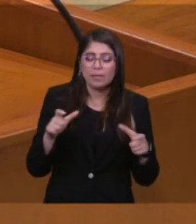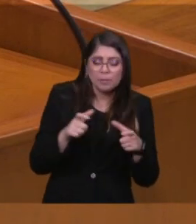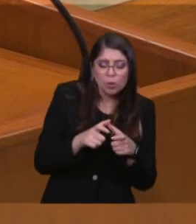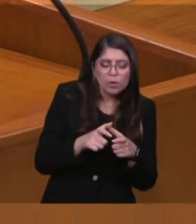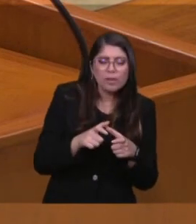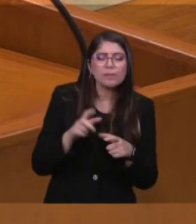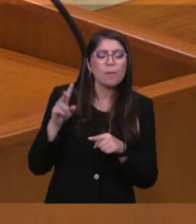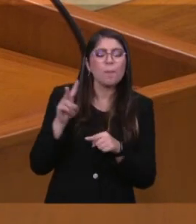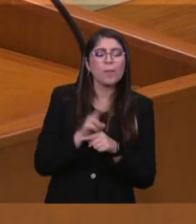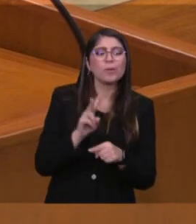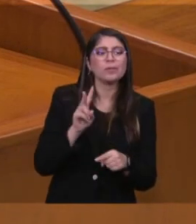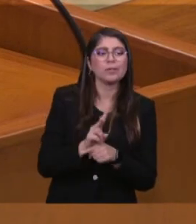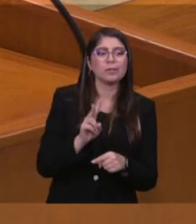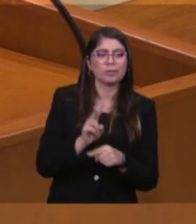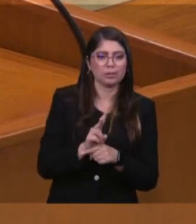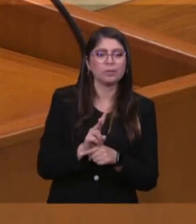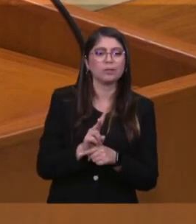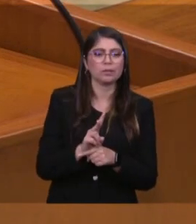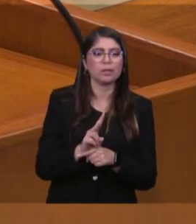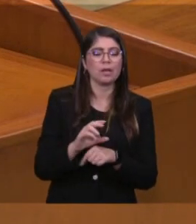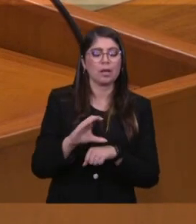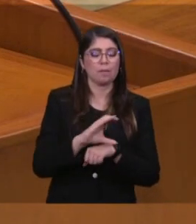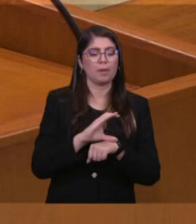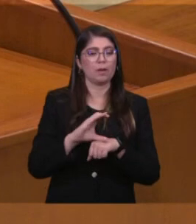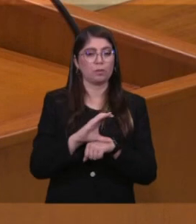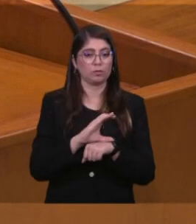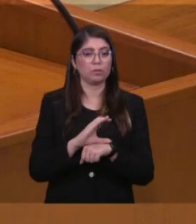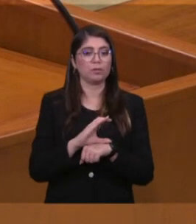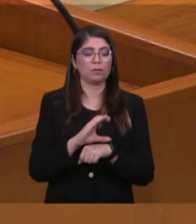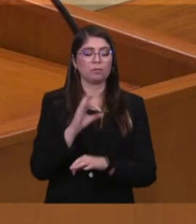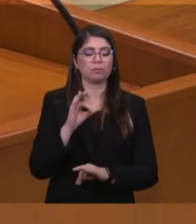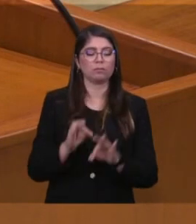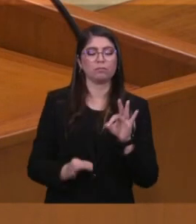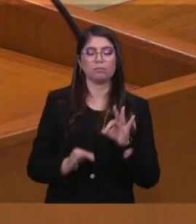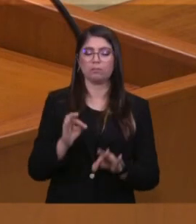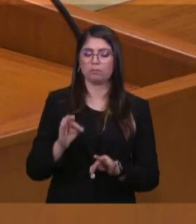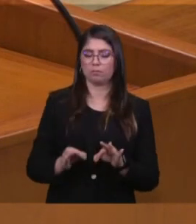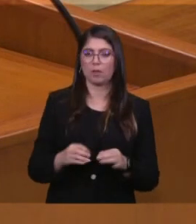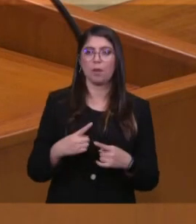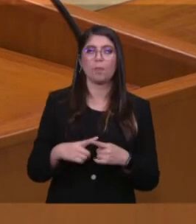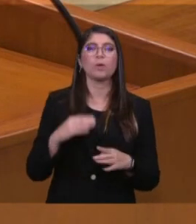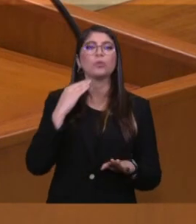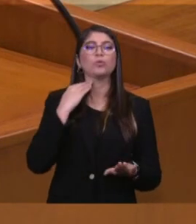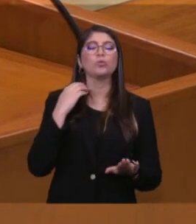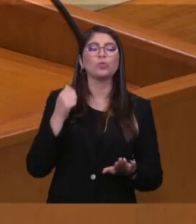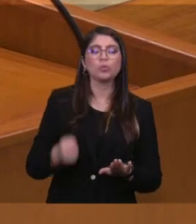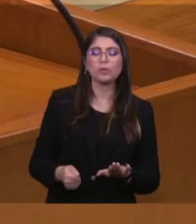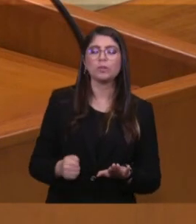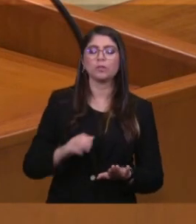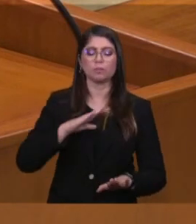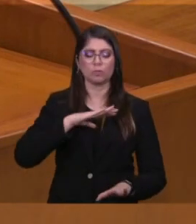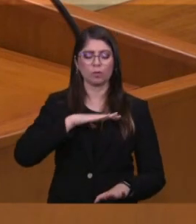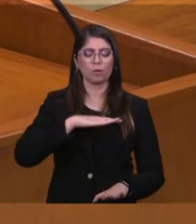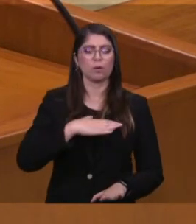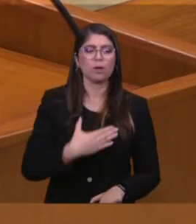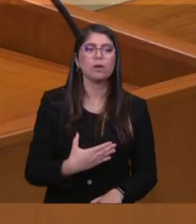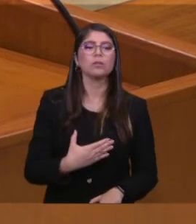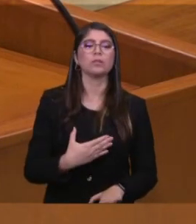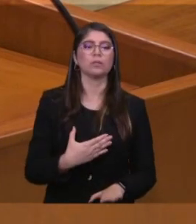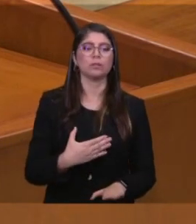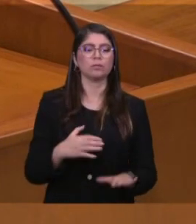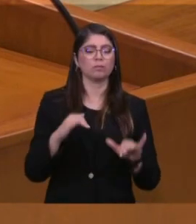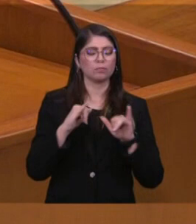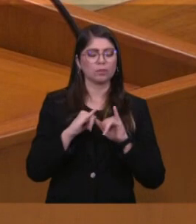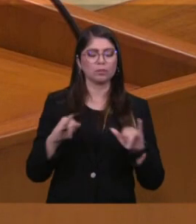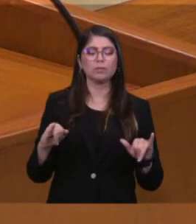tribunais constitucionais, pela jurisdição constitucional, por juízes e juízas corajosos e corajosas que dizem